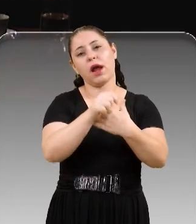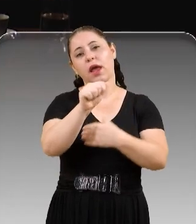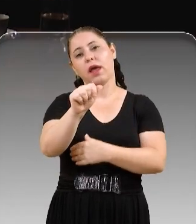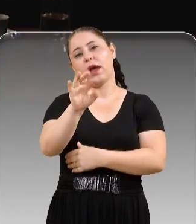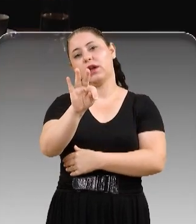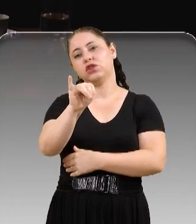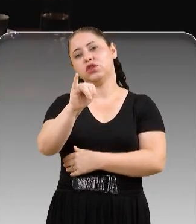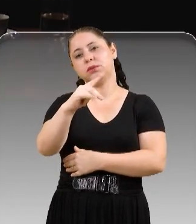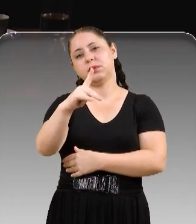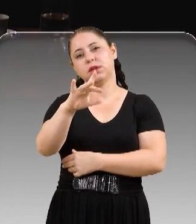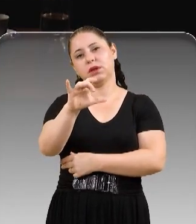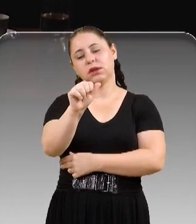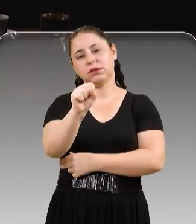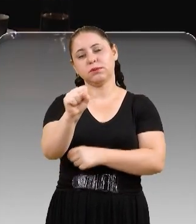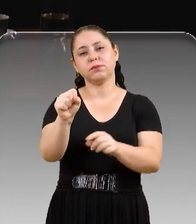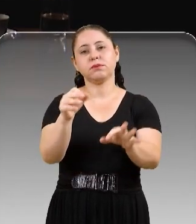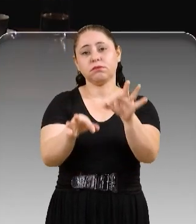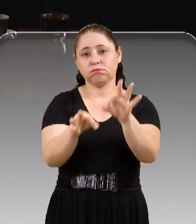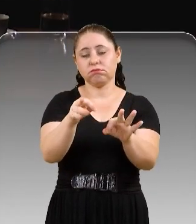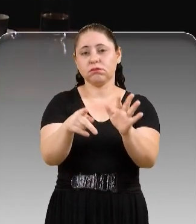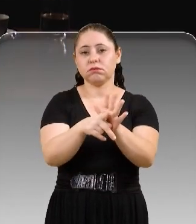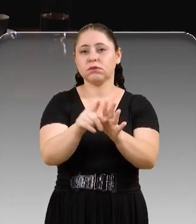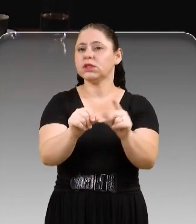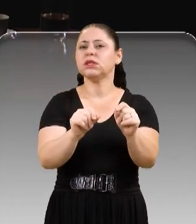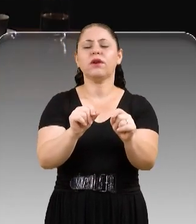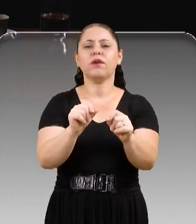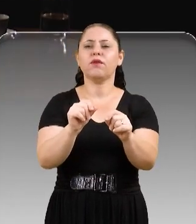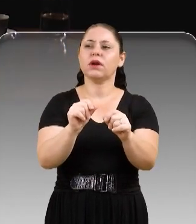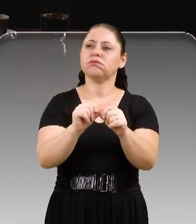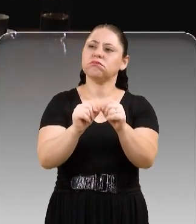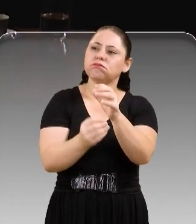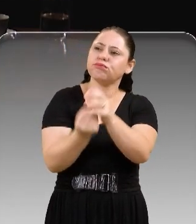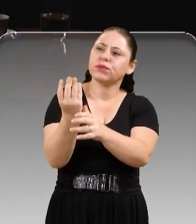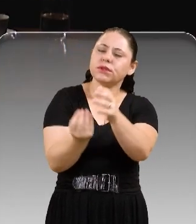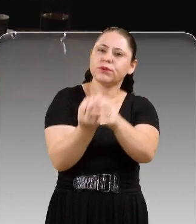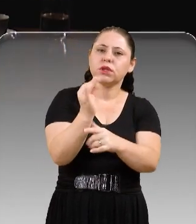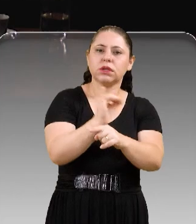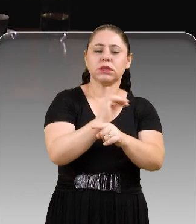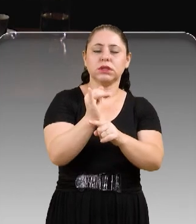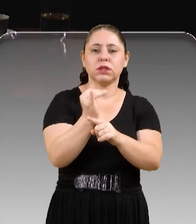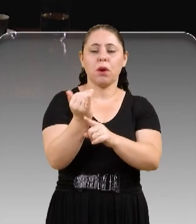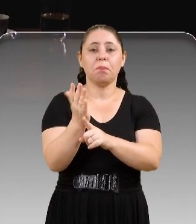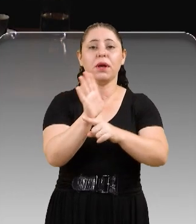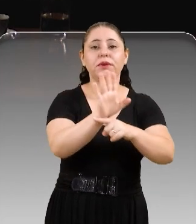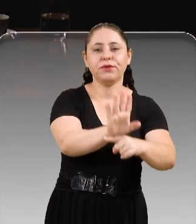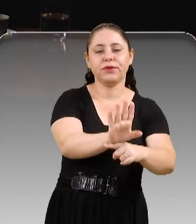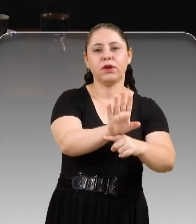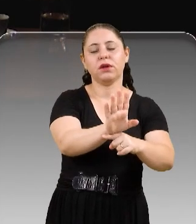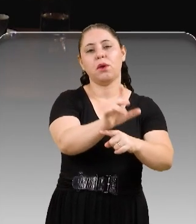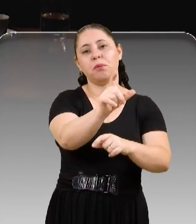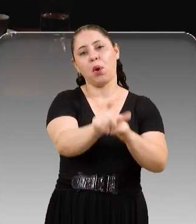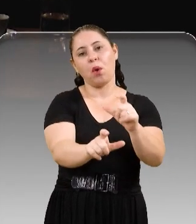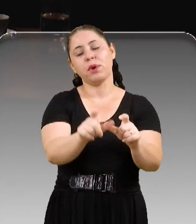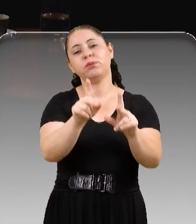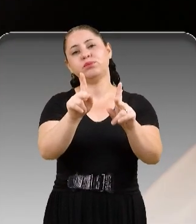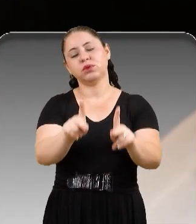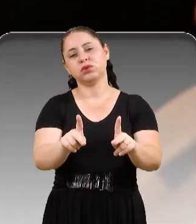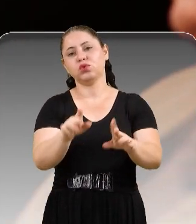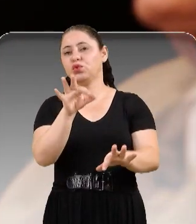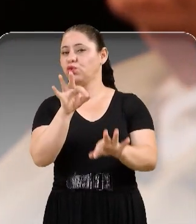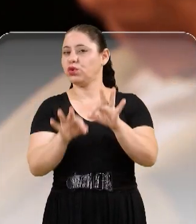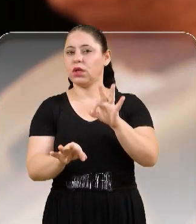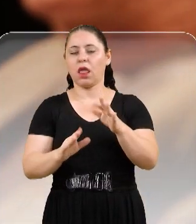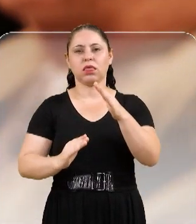Judiciário, que vão desenvolver ações em prol da população, coisa que o judiciário até pouco